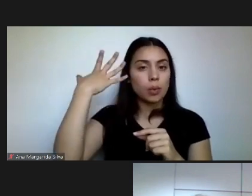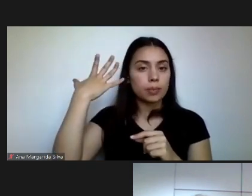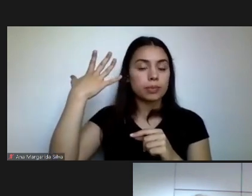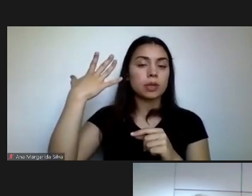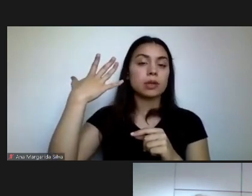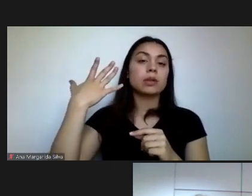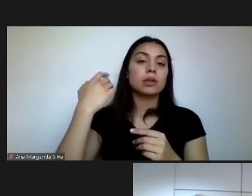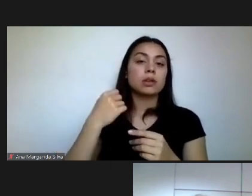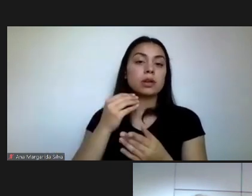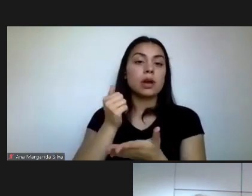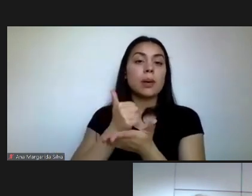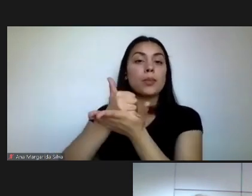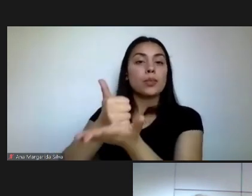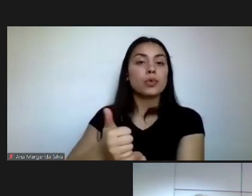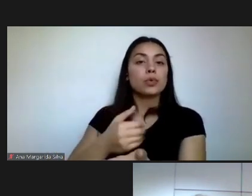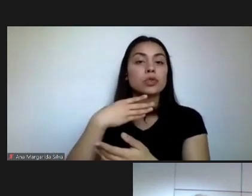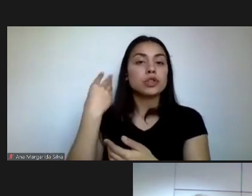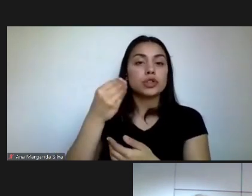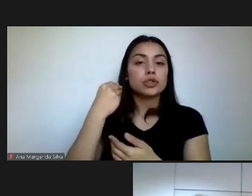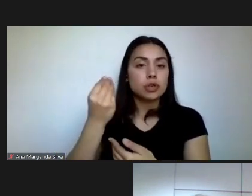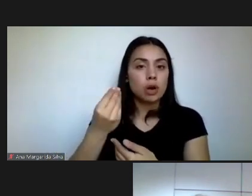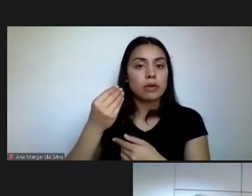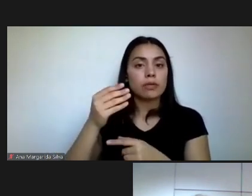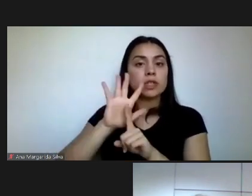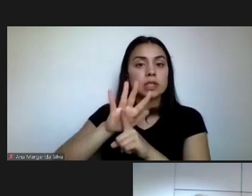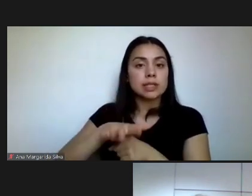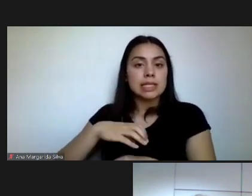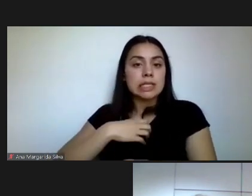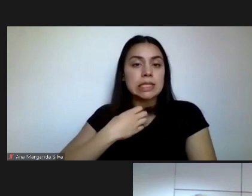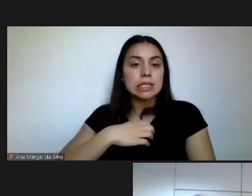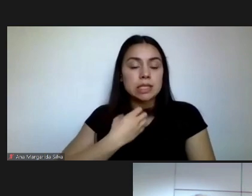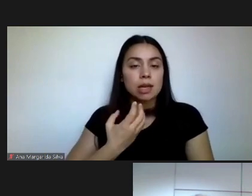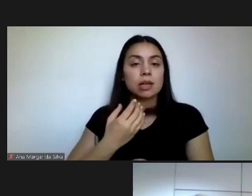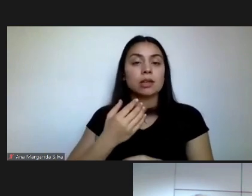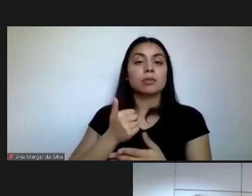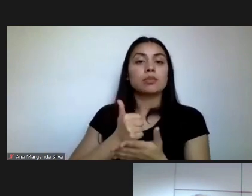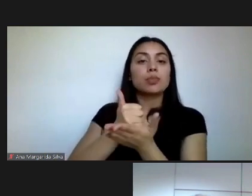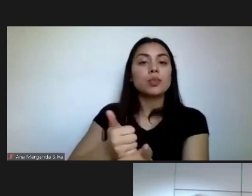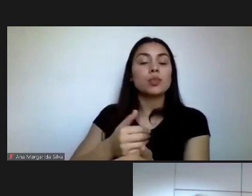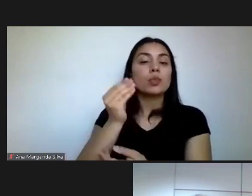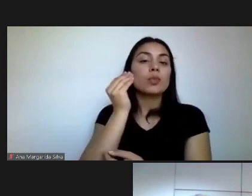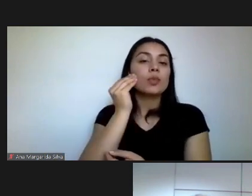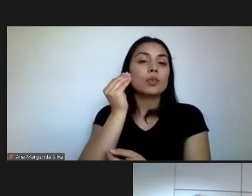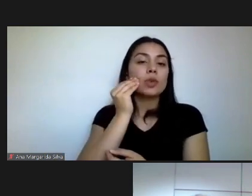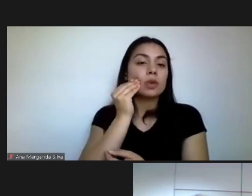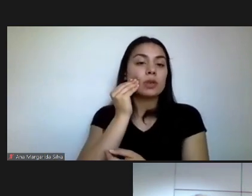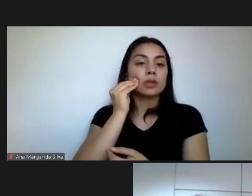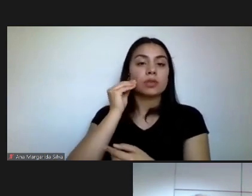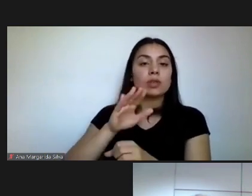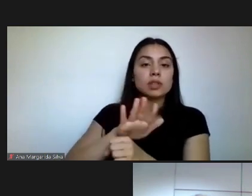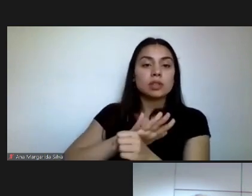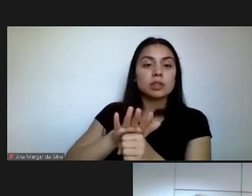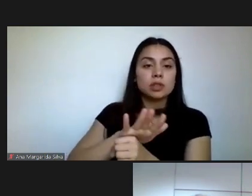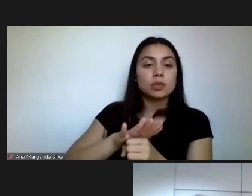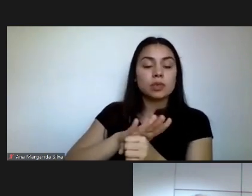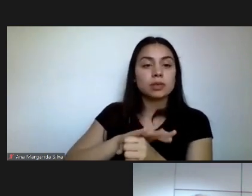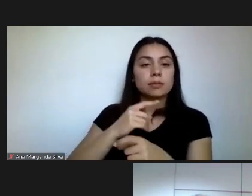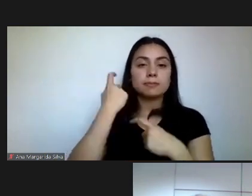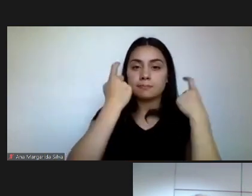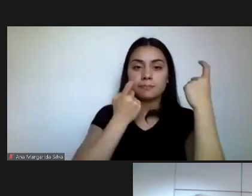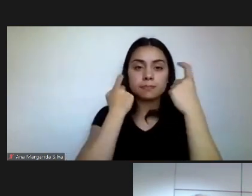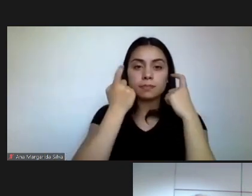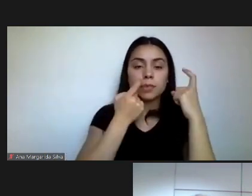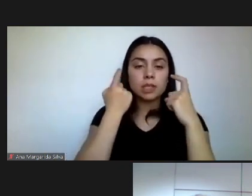que estão a passar pela mesma experiência e que estão depois, a quem estamos a desafiar a irem para o terreno e pensar e refletirem com os seus